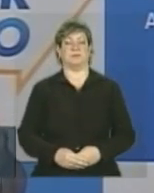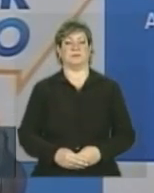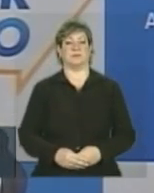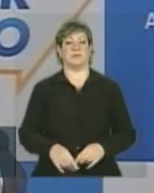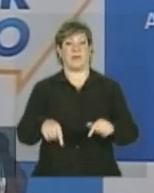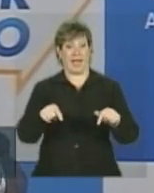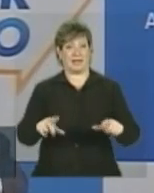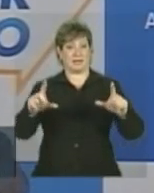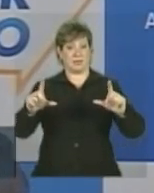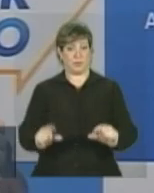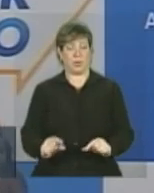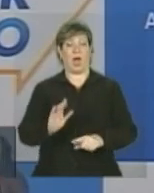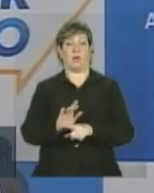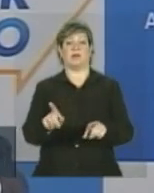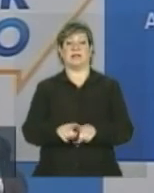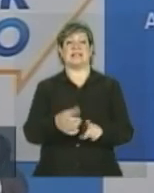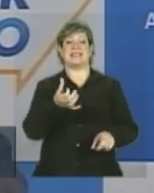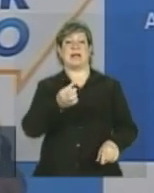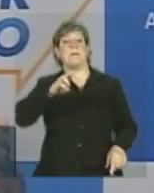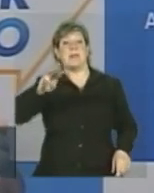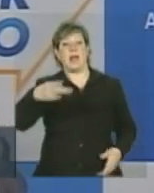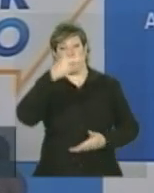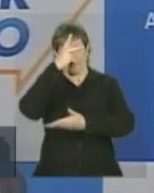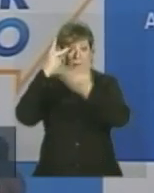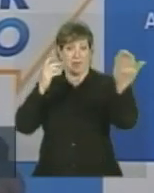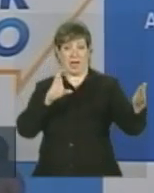Essa redução beneficia também 6 milhões de clientes